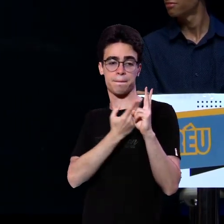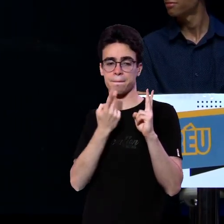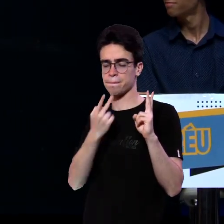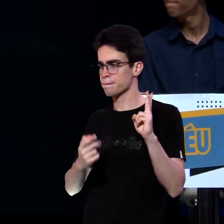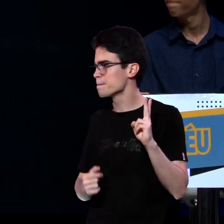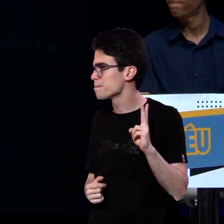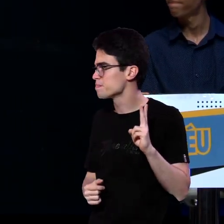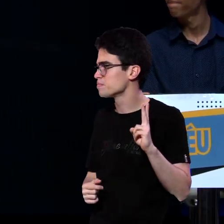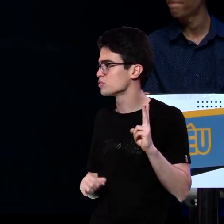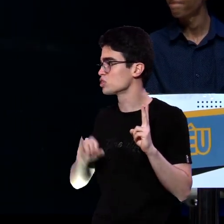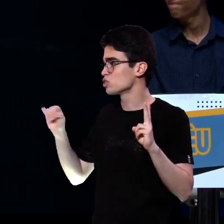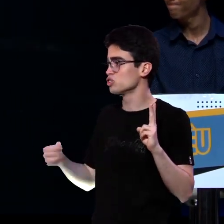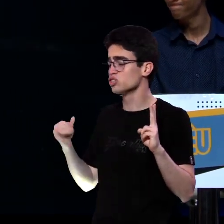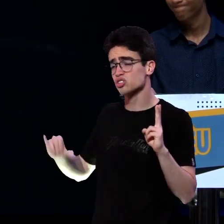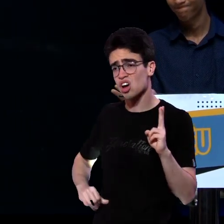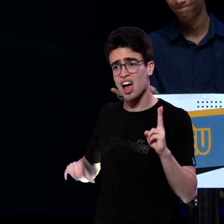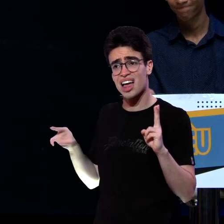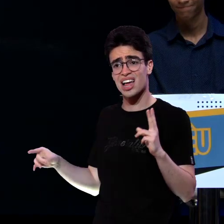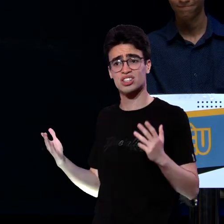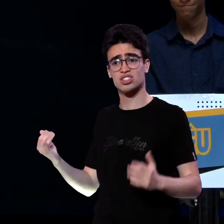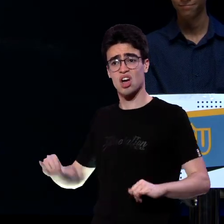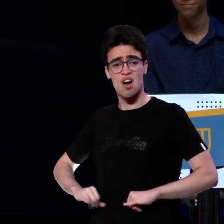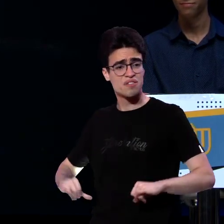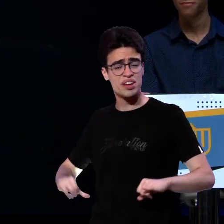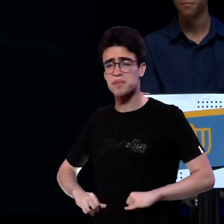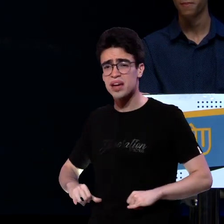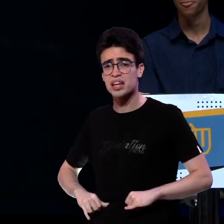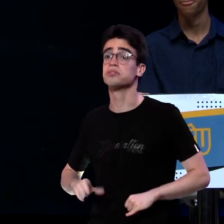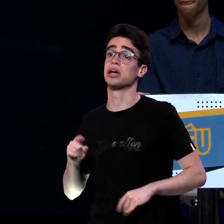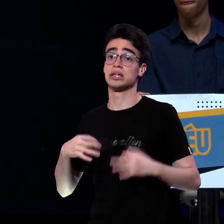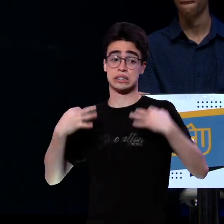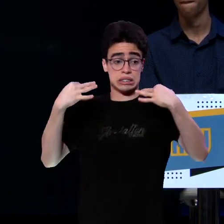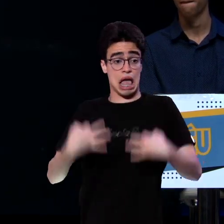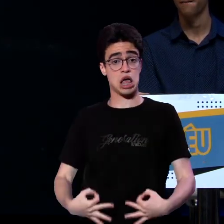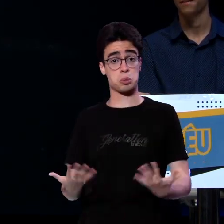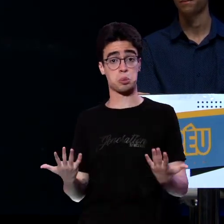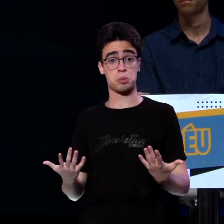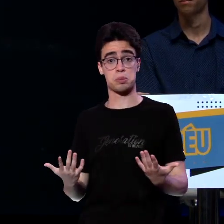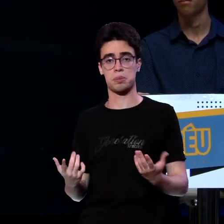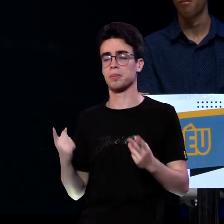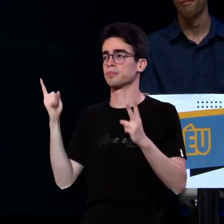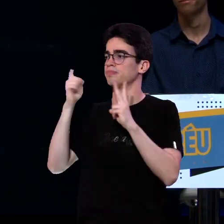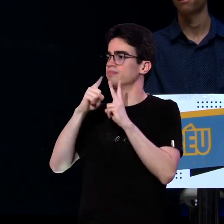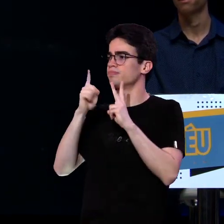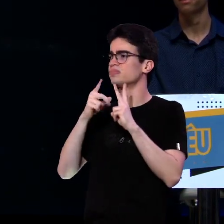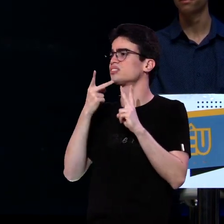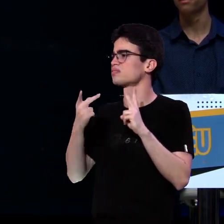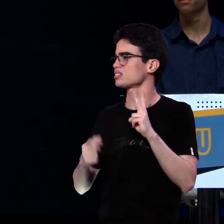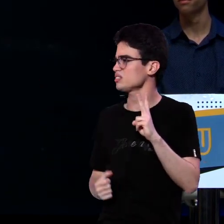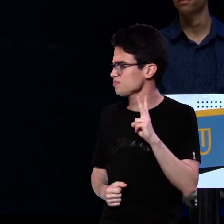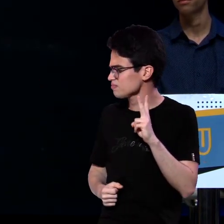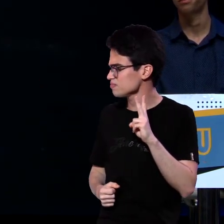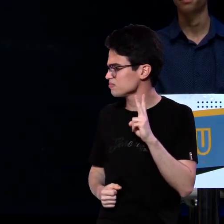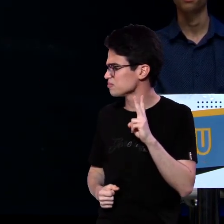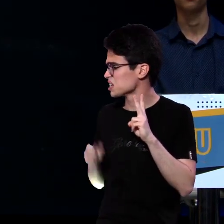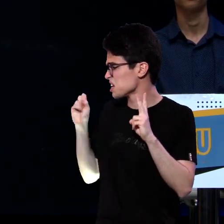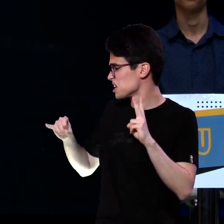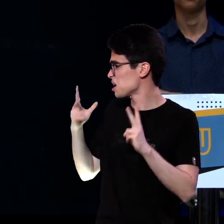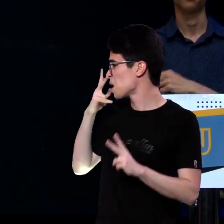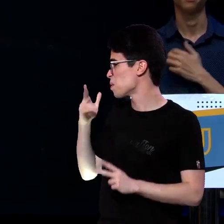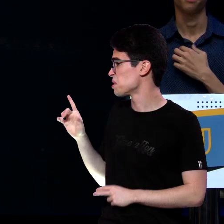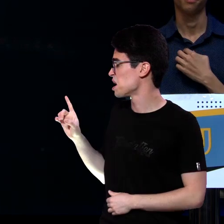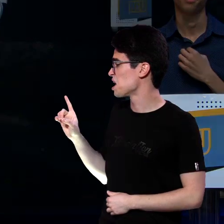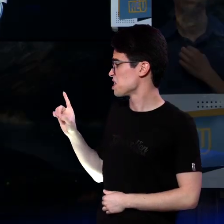o sofrimento de Jó é um sofrimento justo. No capítulo 8, versículo 3, Bildade diz assim, acaso Deus